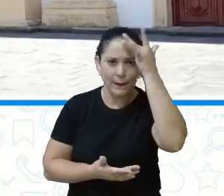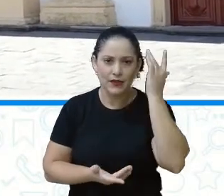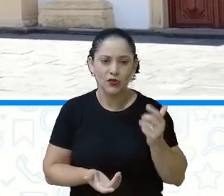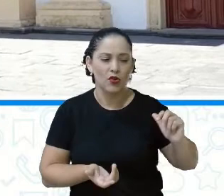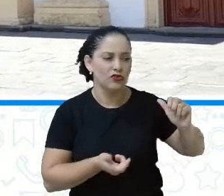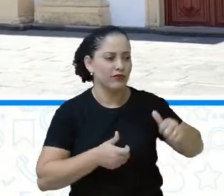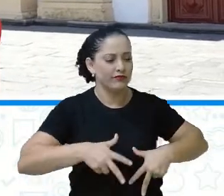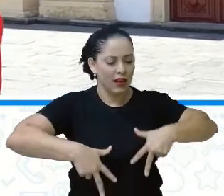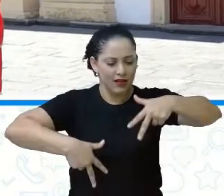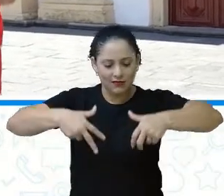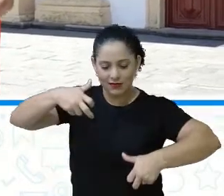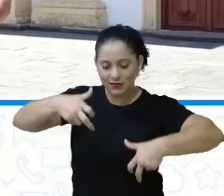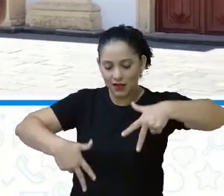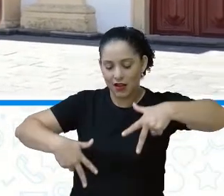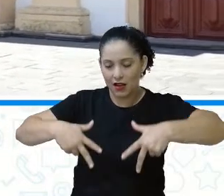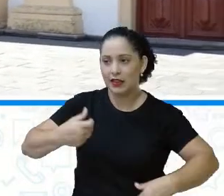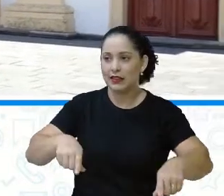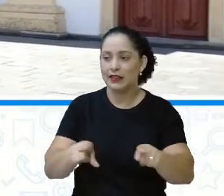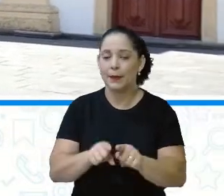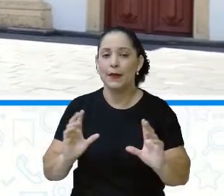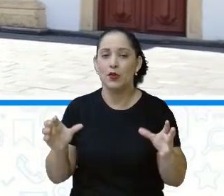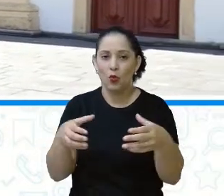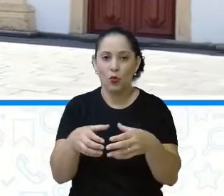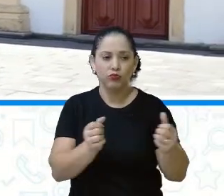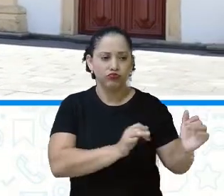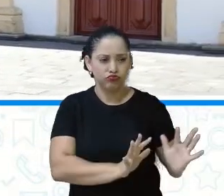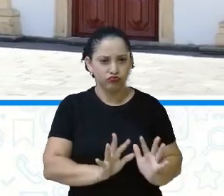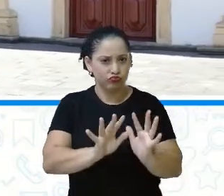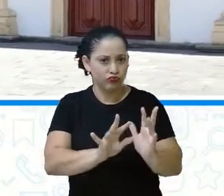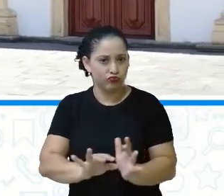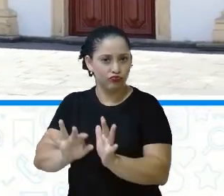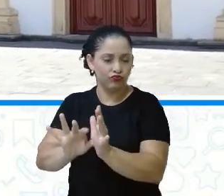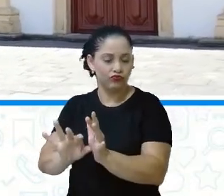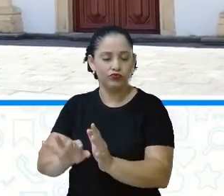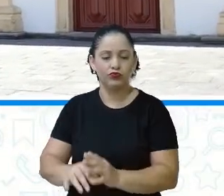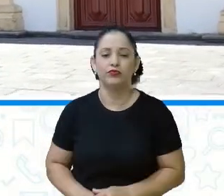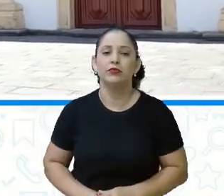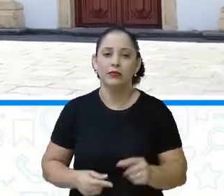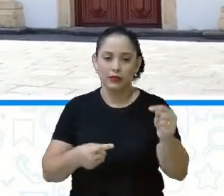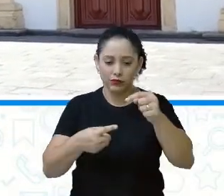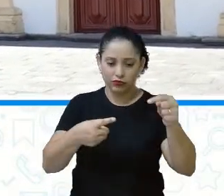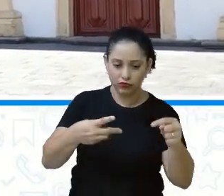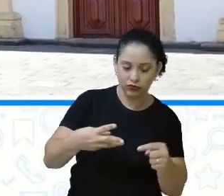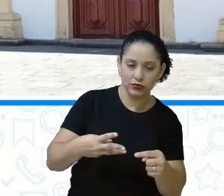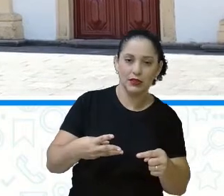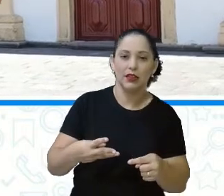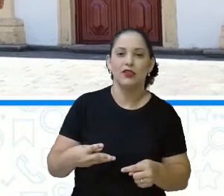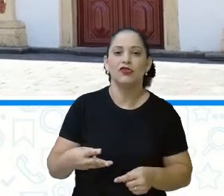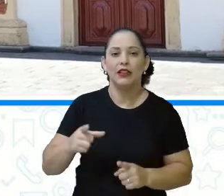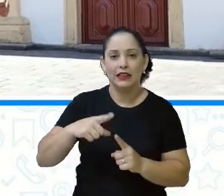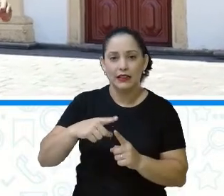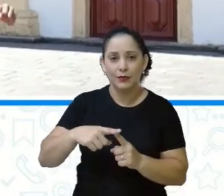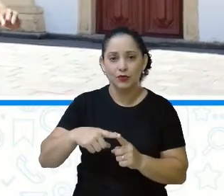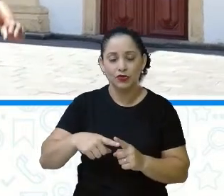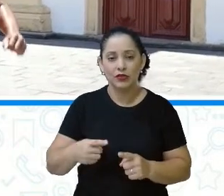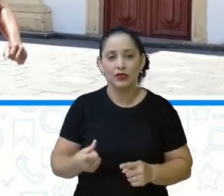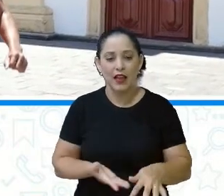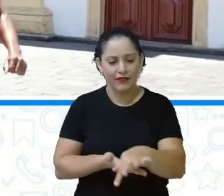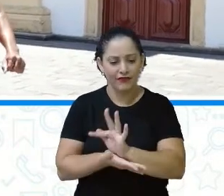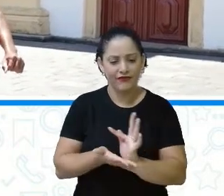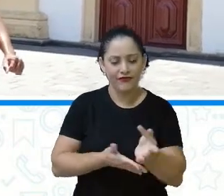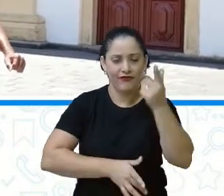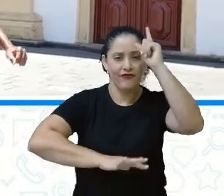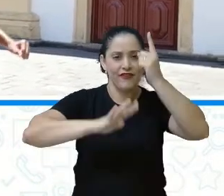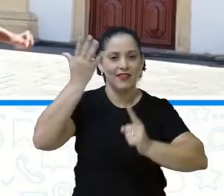mesmo. Tem o frevo de bloco e o frevo canção. Então, esses três são os três tipos de frevos que a